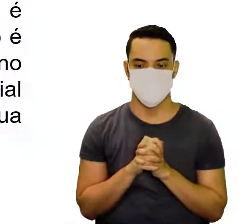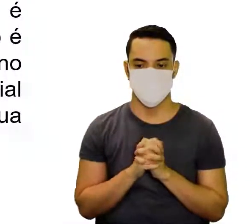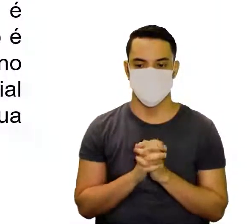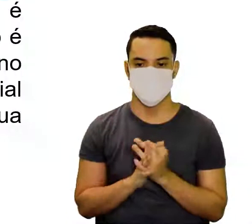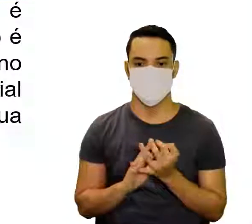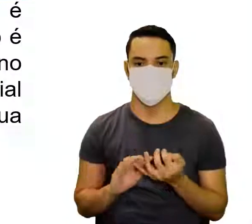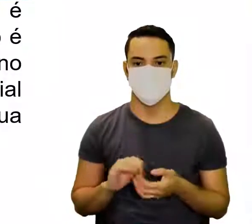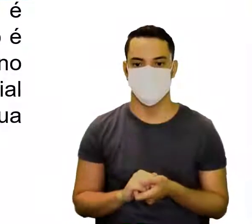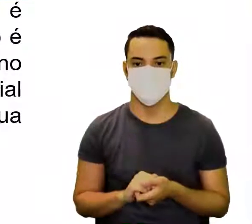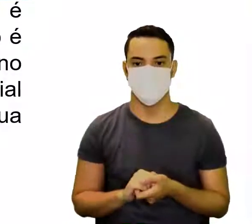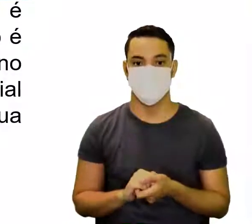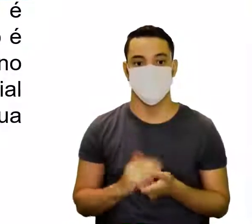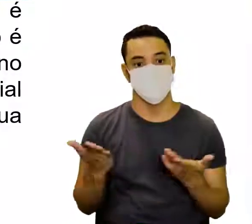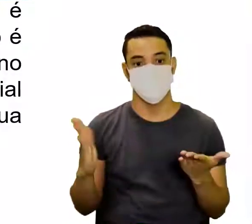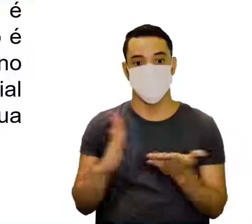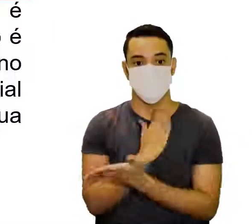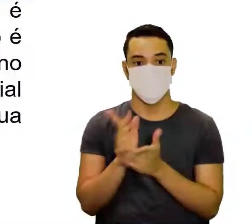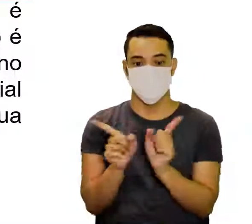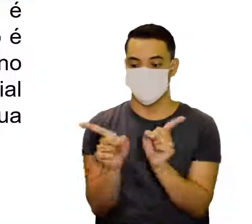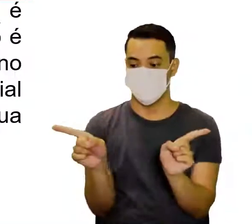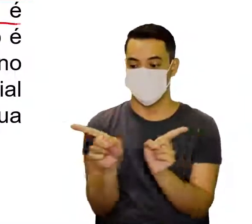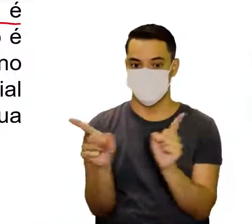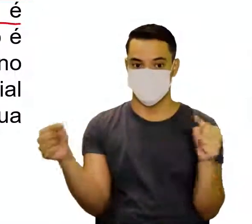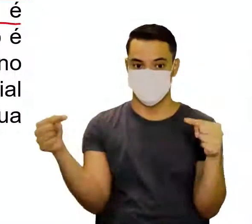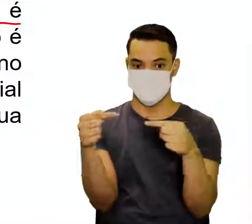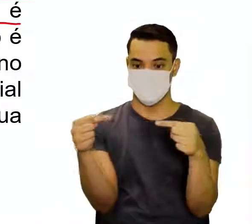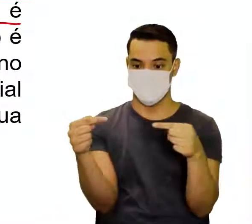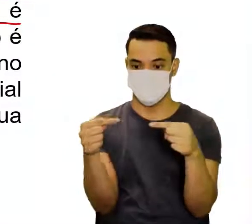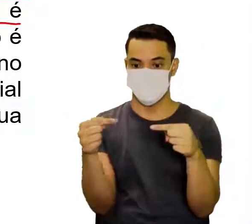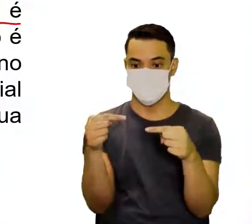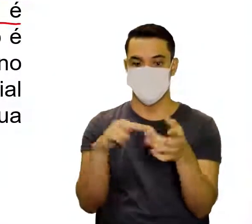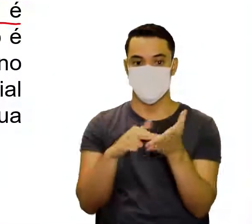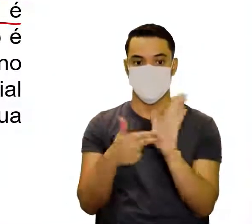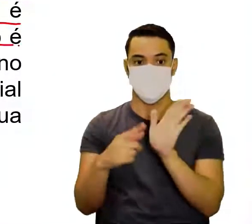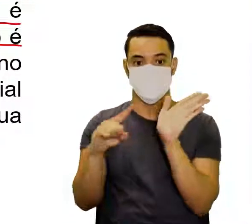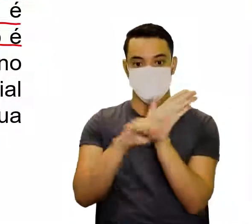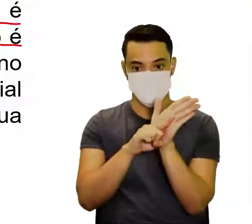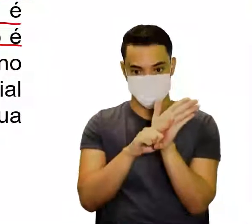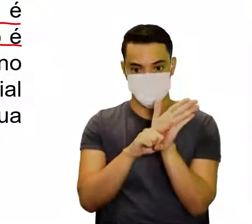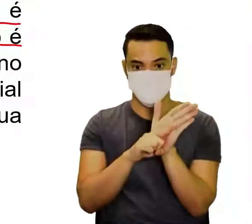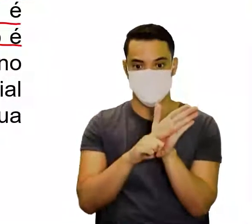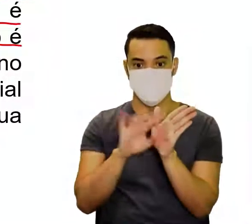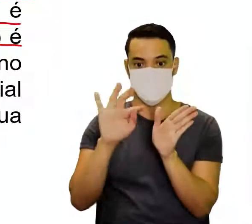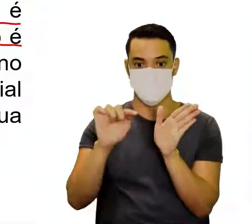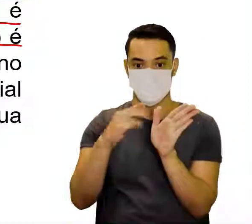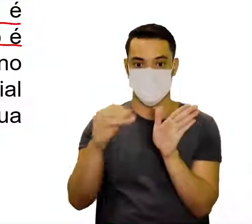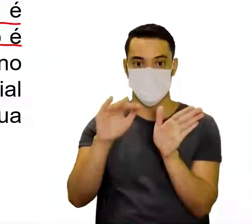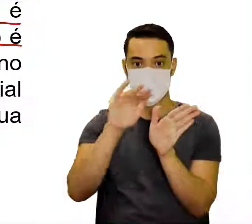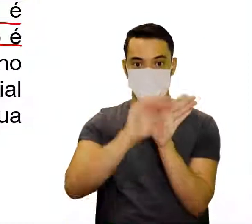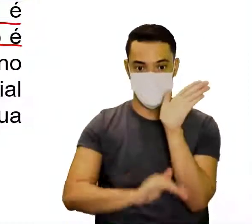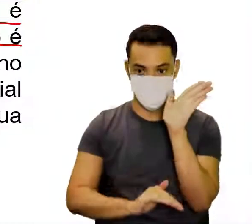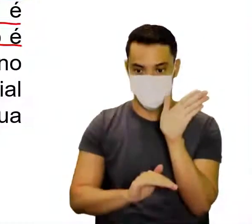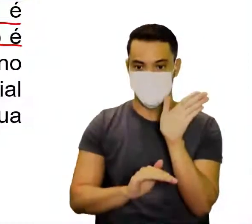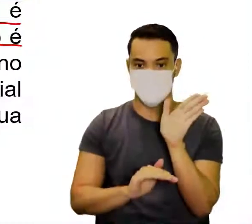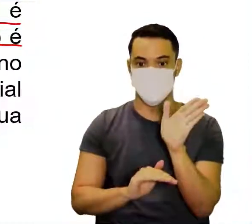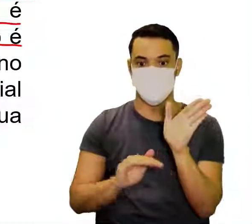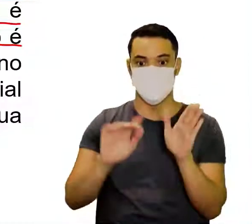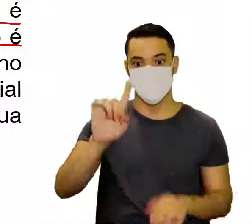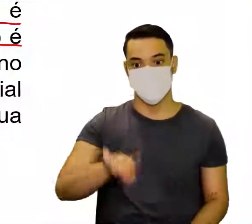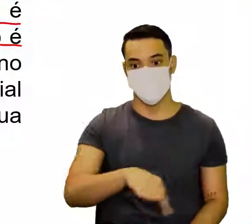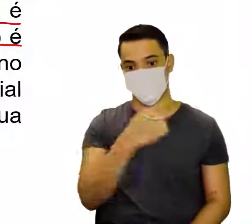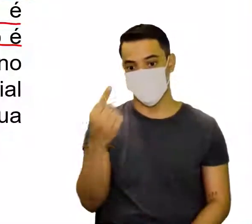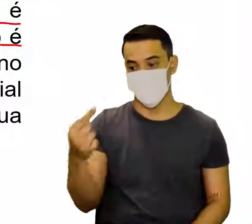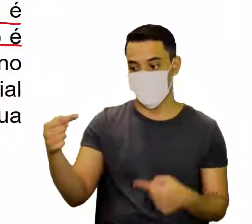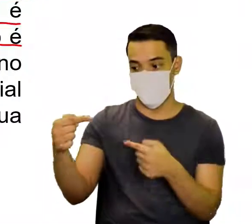num desses polos, o potencial elétrico é negativo e sua tensão é menor, ok?